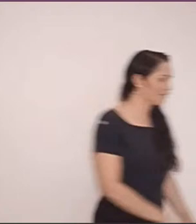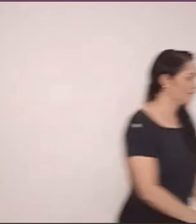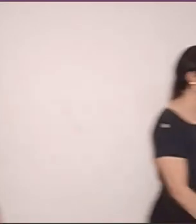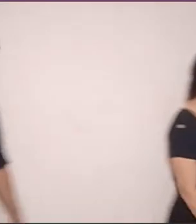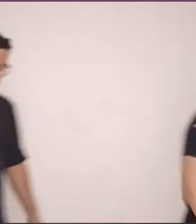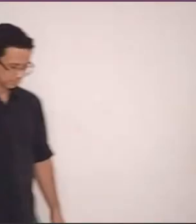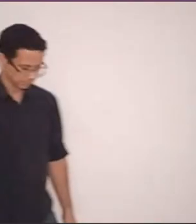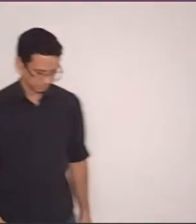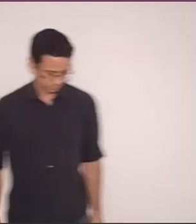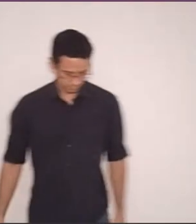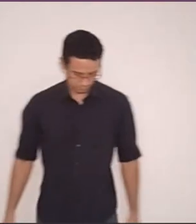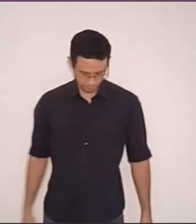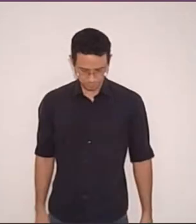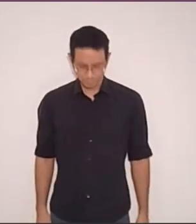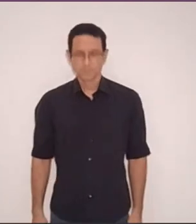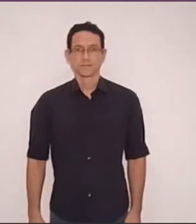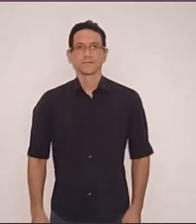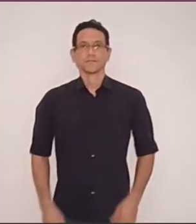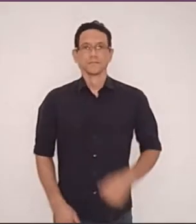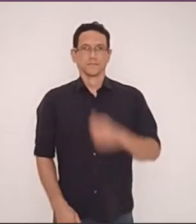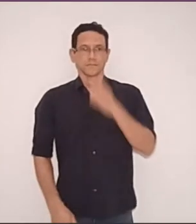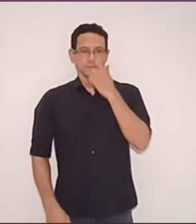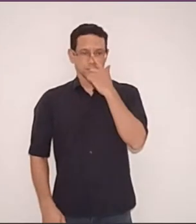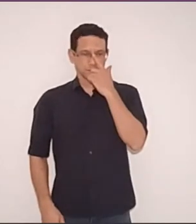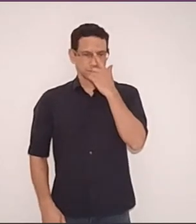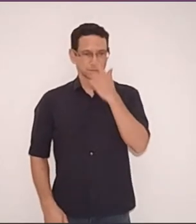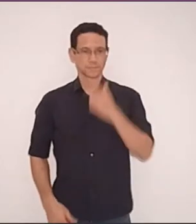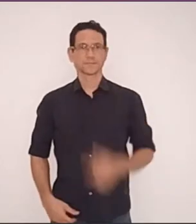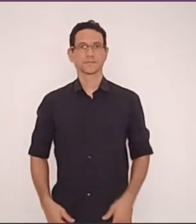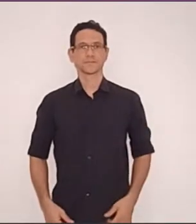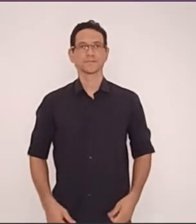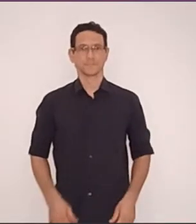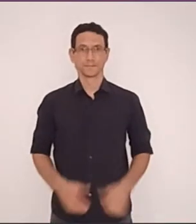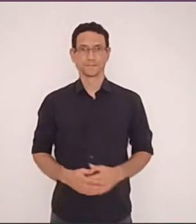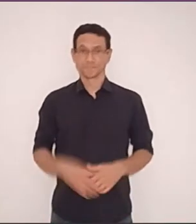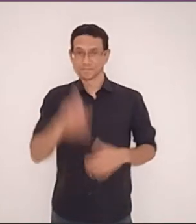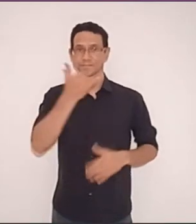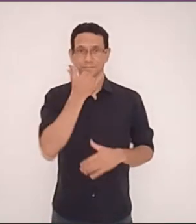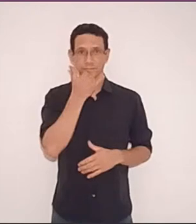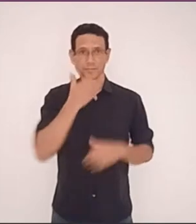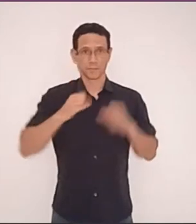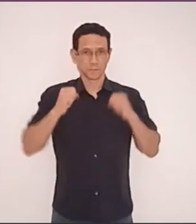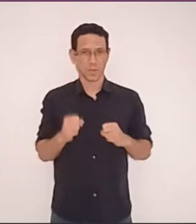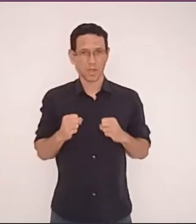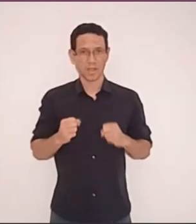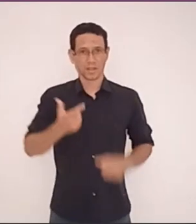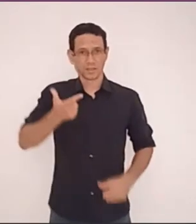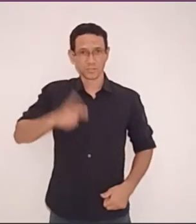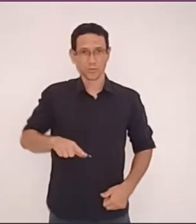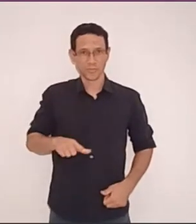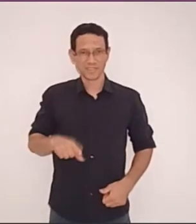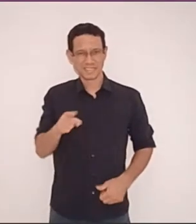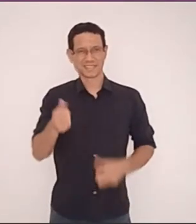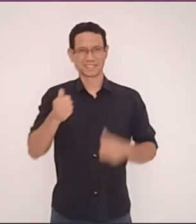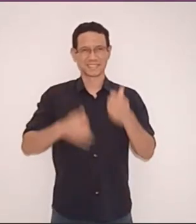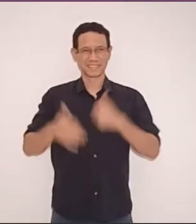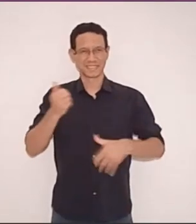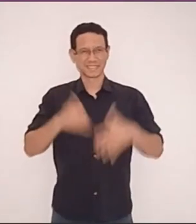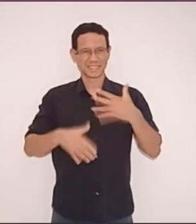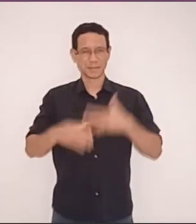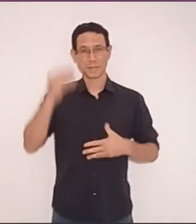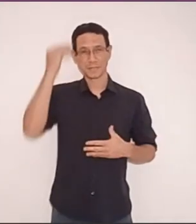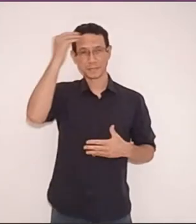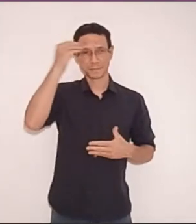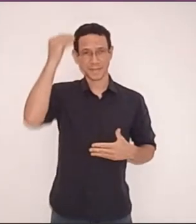só para você repetir que deu vou pedir a diferença para você repetir porque quando você começou a falar das